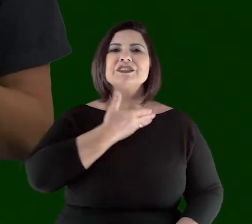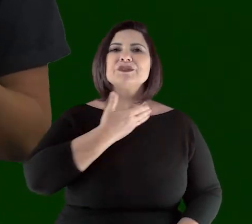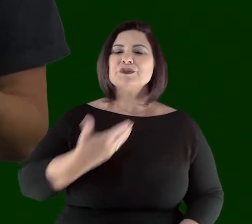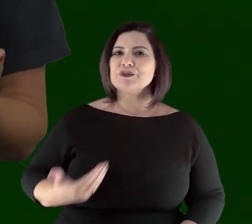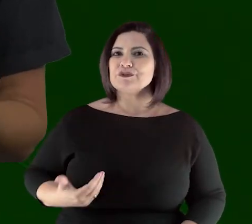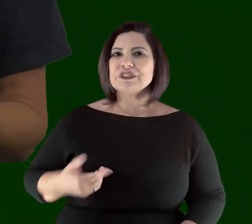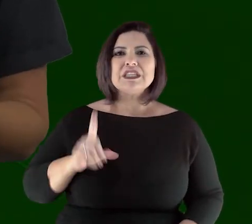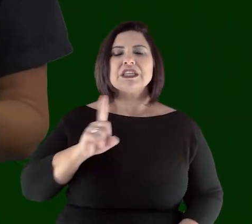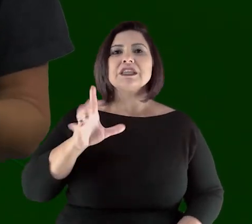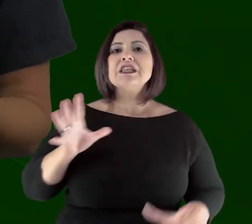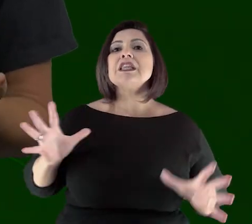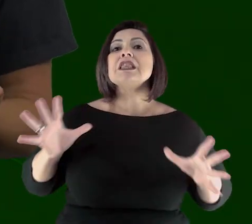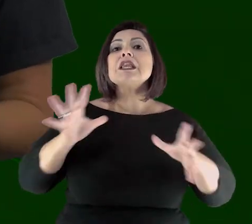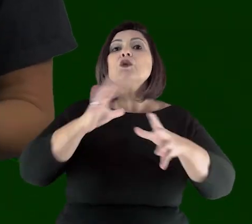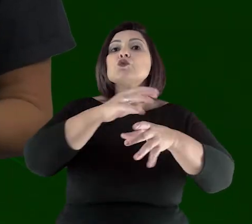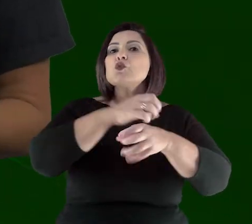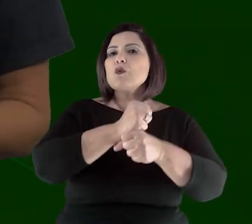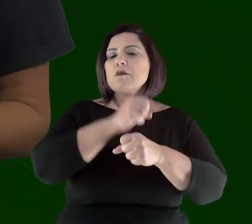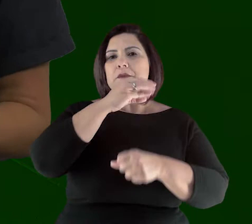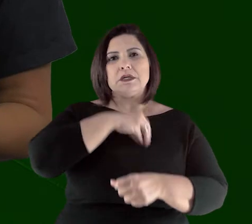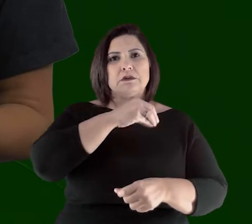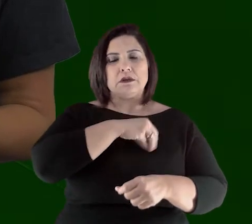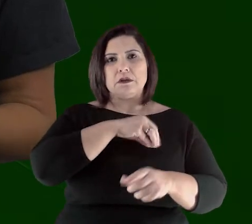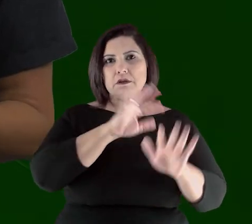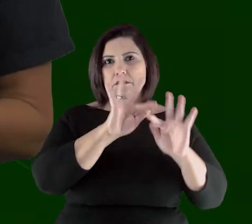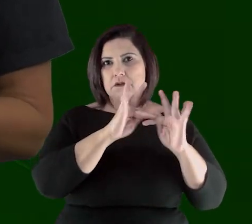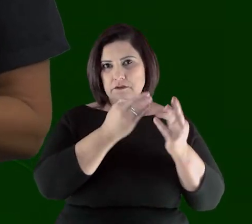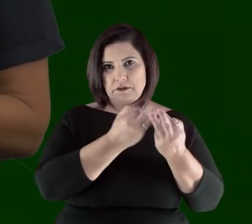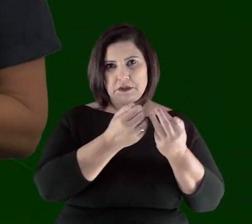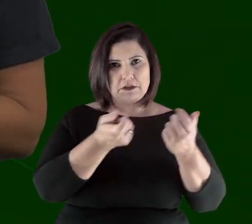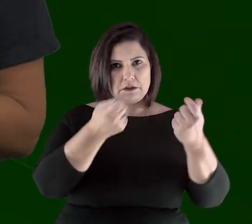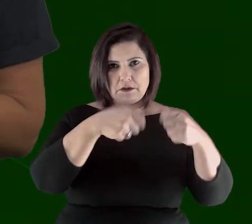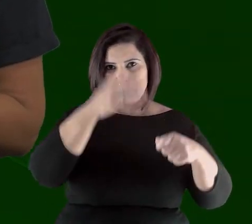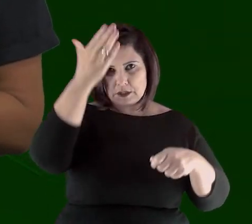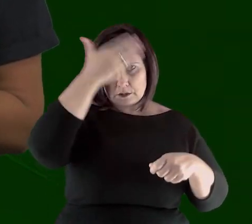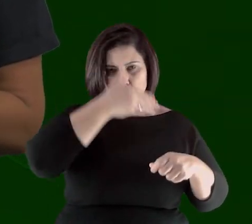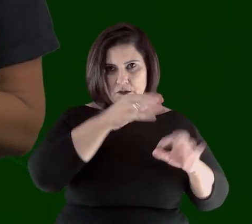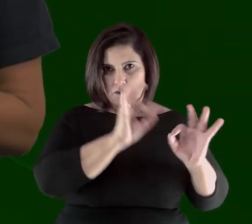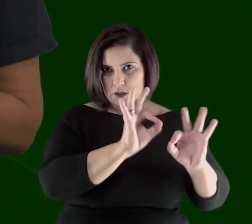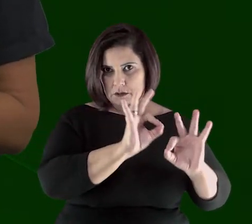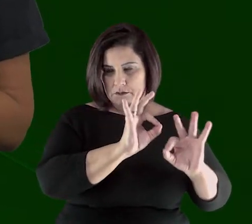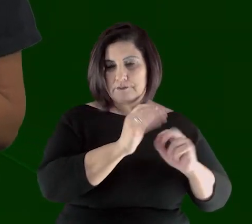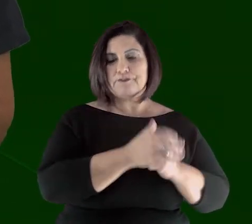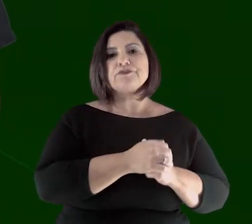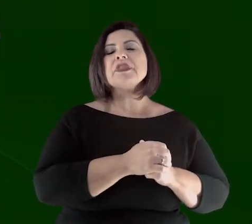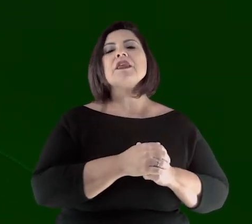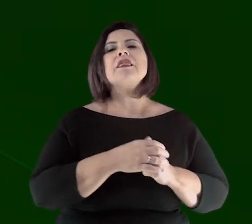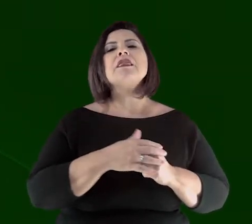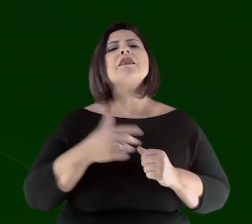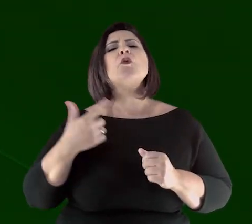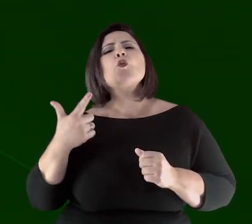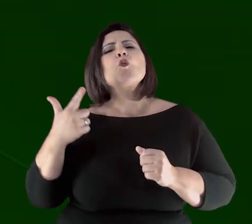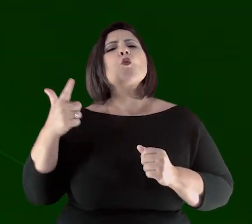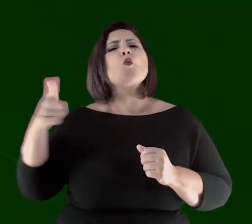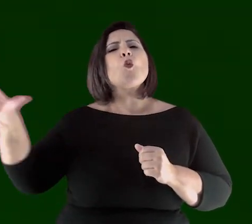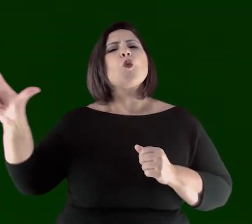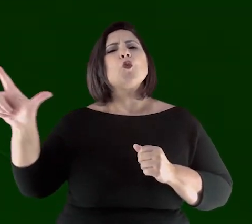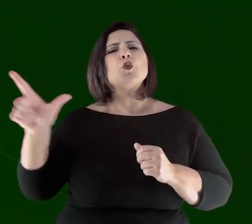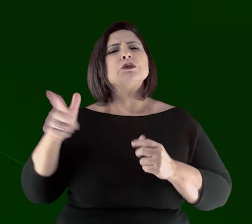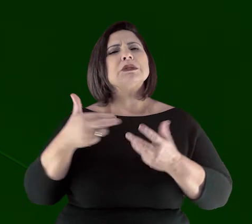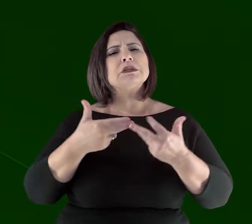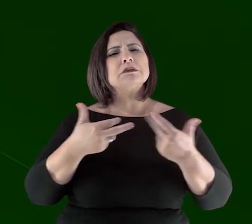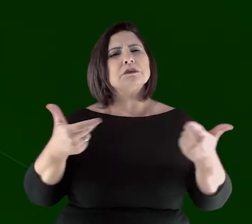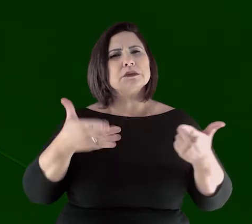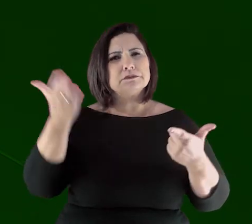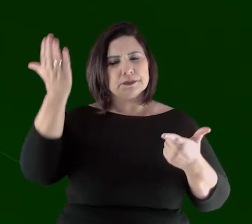Família, ProJovem, você deve colocar? Não, não deve. Por quê? Porque esses programas de